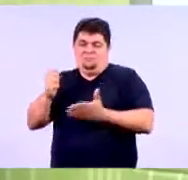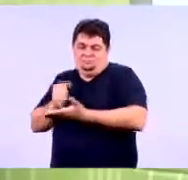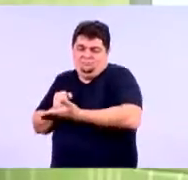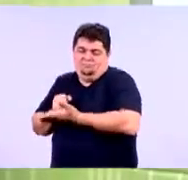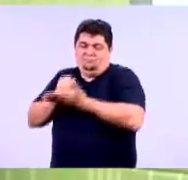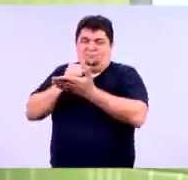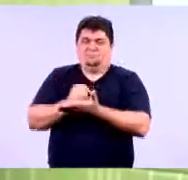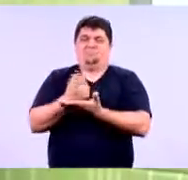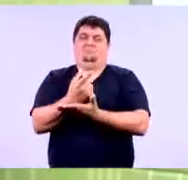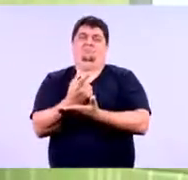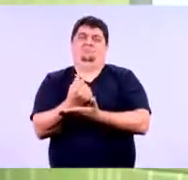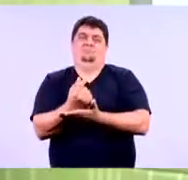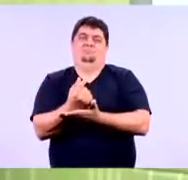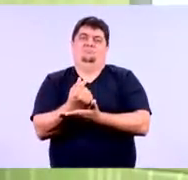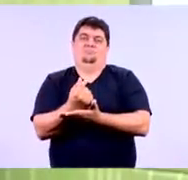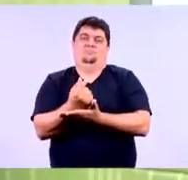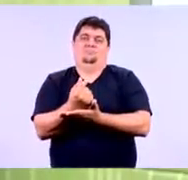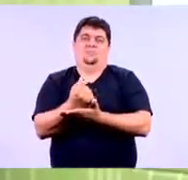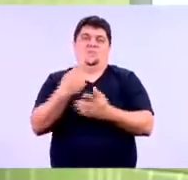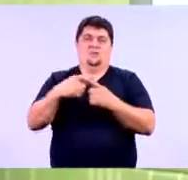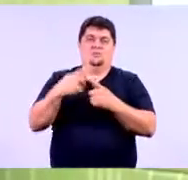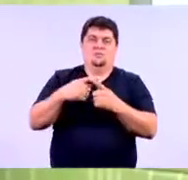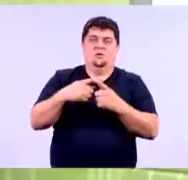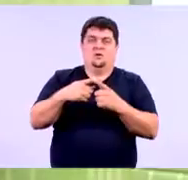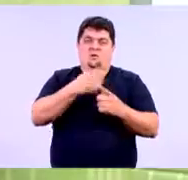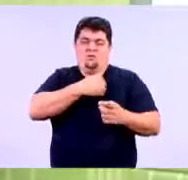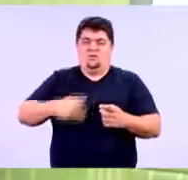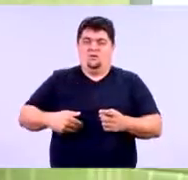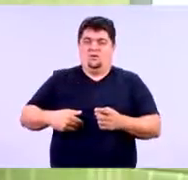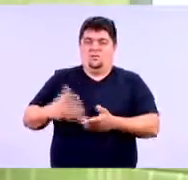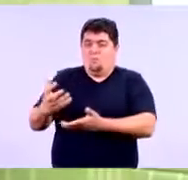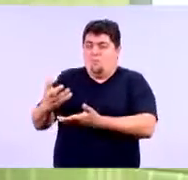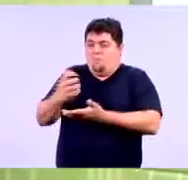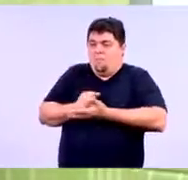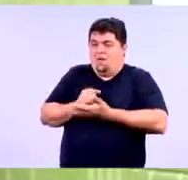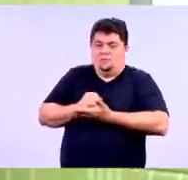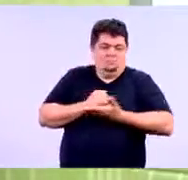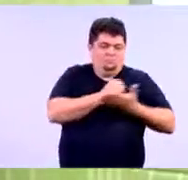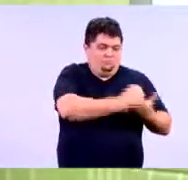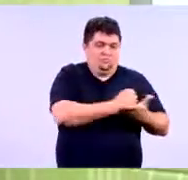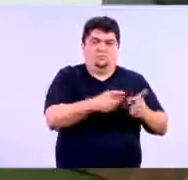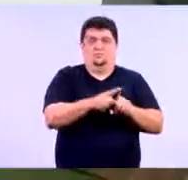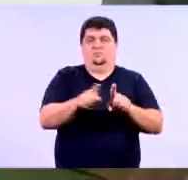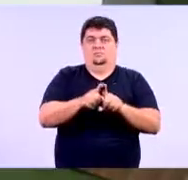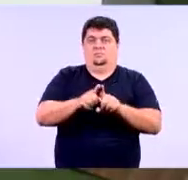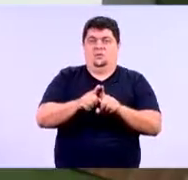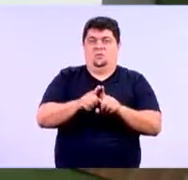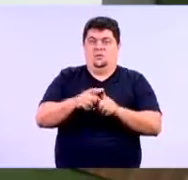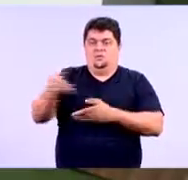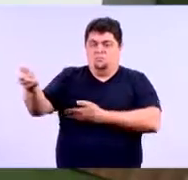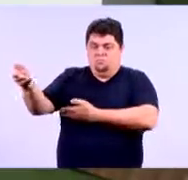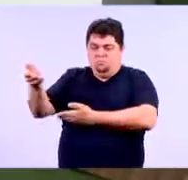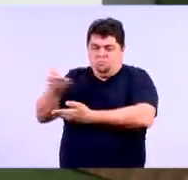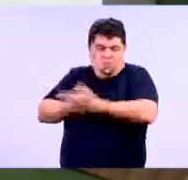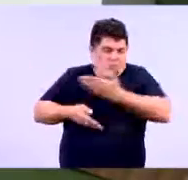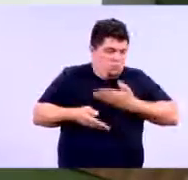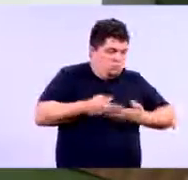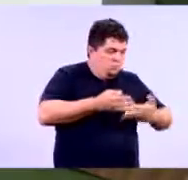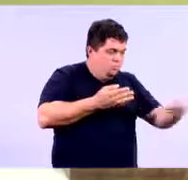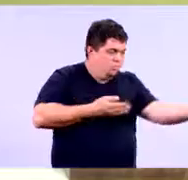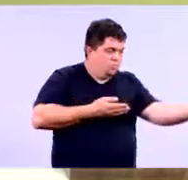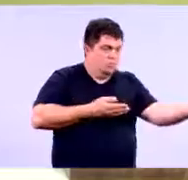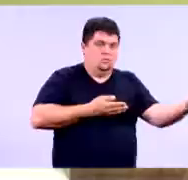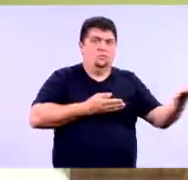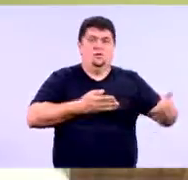uma função para que possa ser explanado isso. Tudo bem, professor? Isso aí, professor. E aí é interessante que